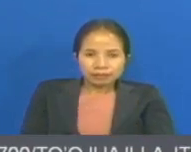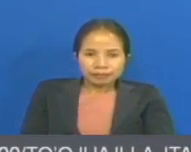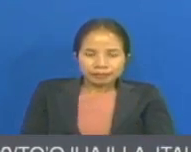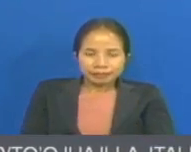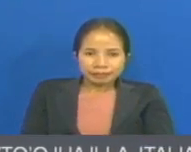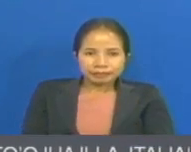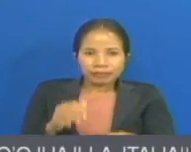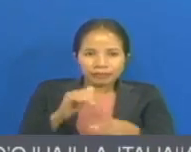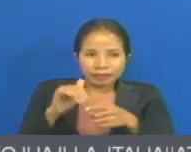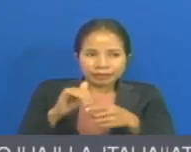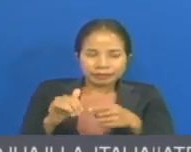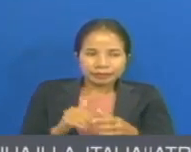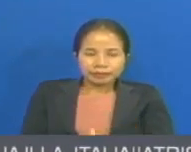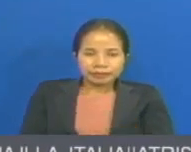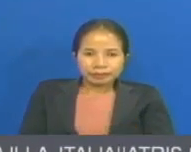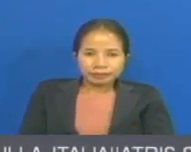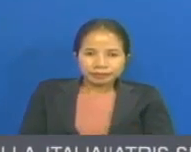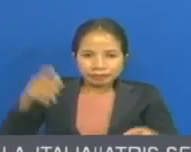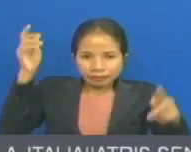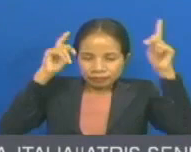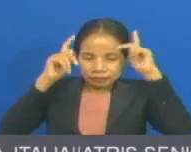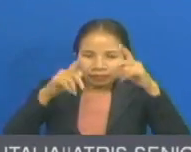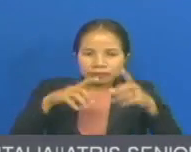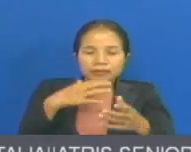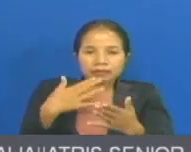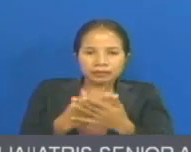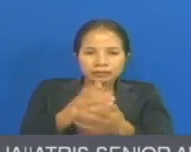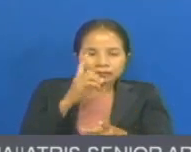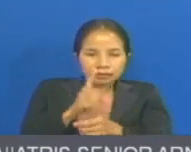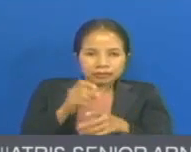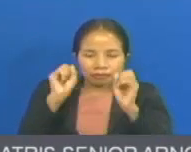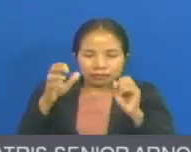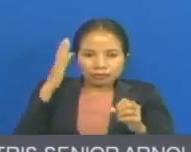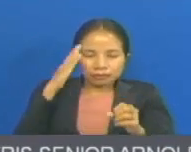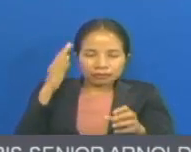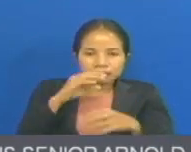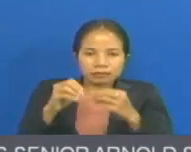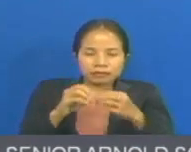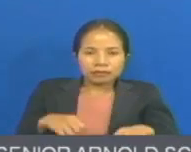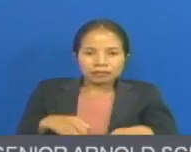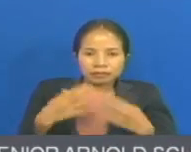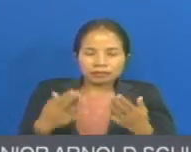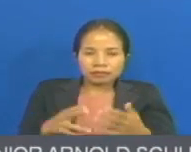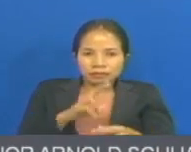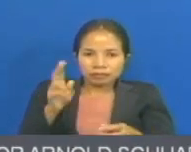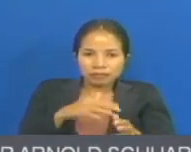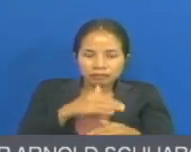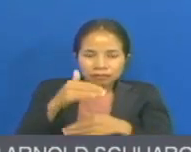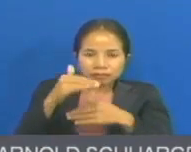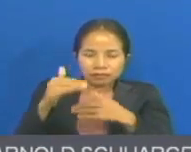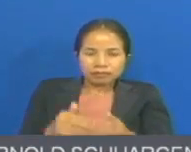formação é institucional, uma pertinente reunião, para ir meato bem, até ne quando vai ensagere processo